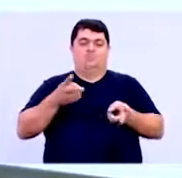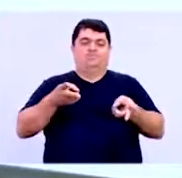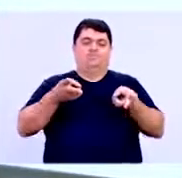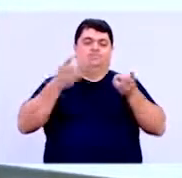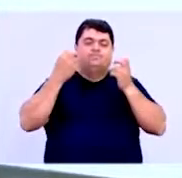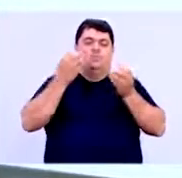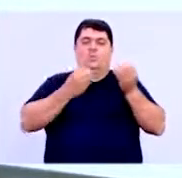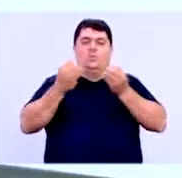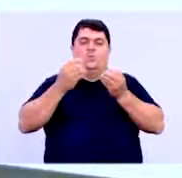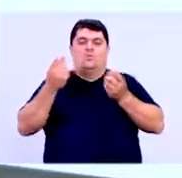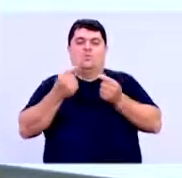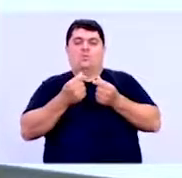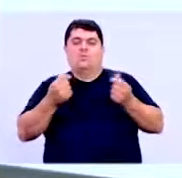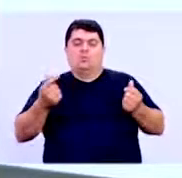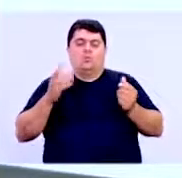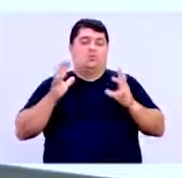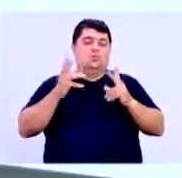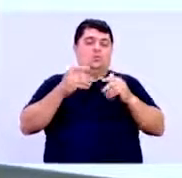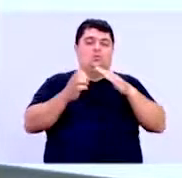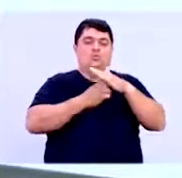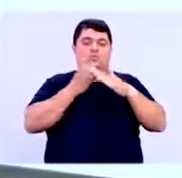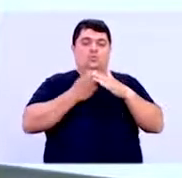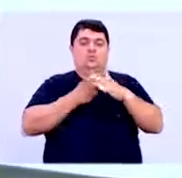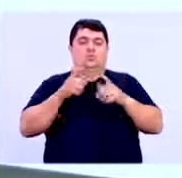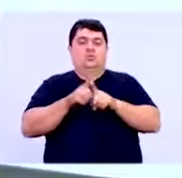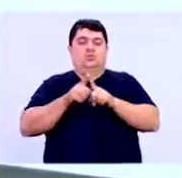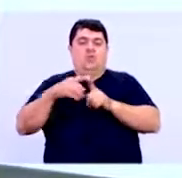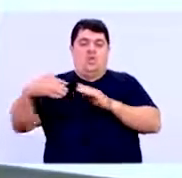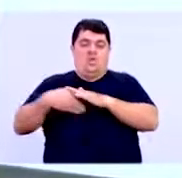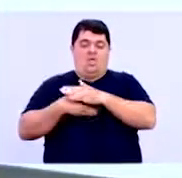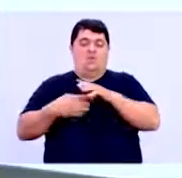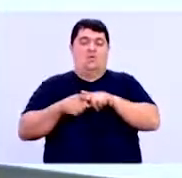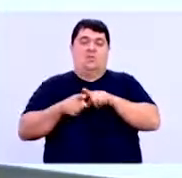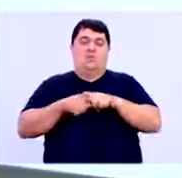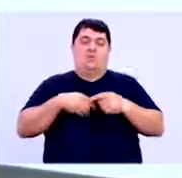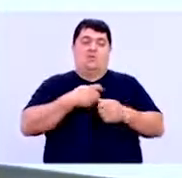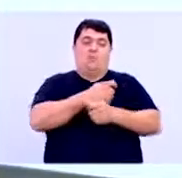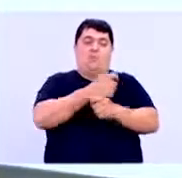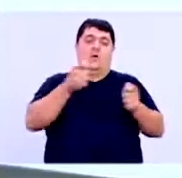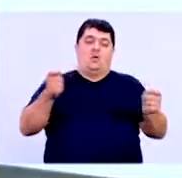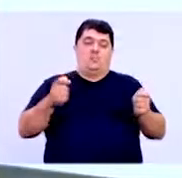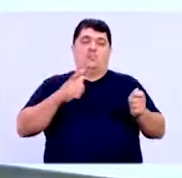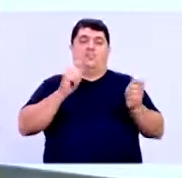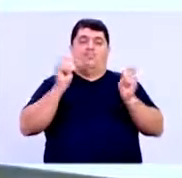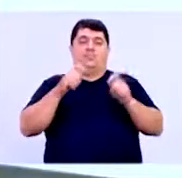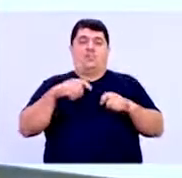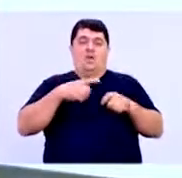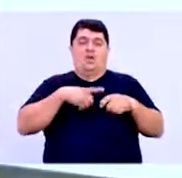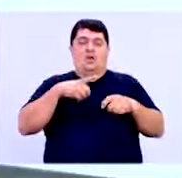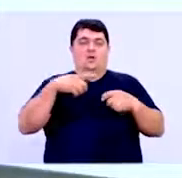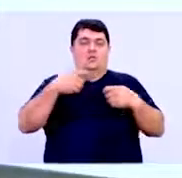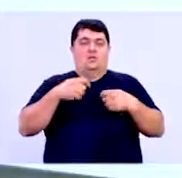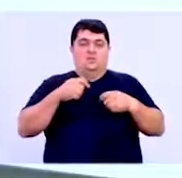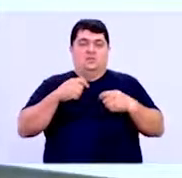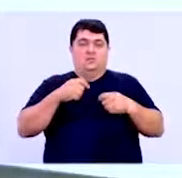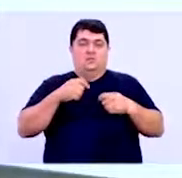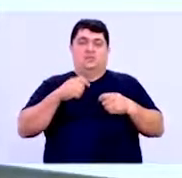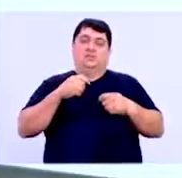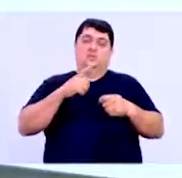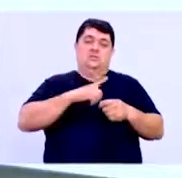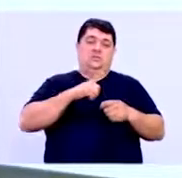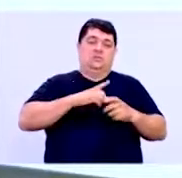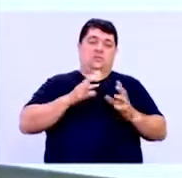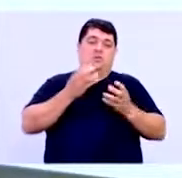de todo o volume de dinheiro que entra e todo o volume de dinheiro que sai, ainda assim você precisa ter as competências,